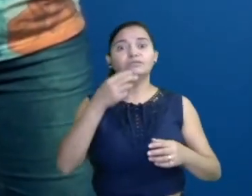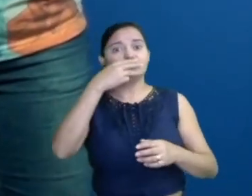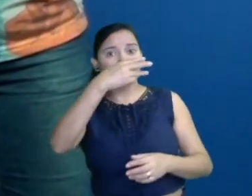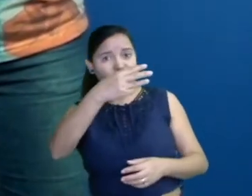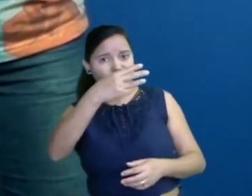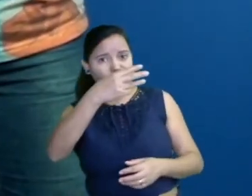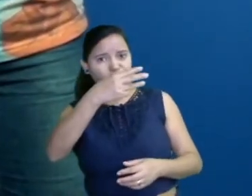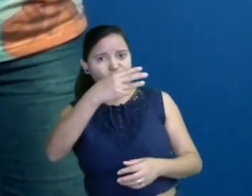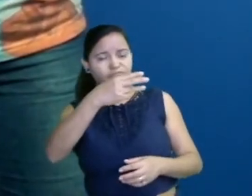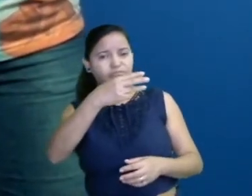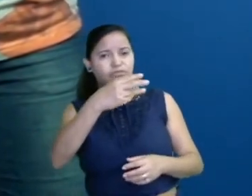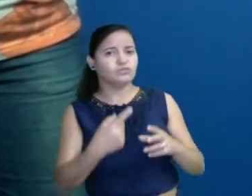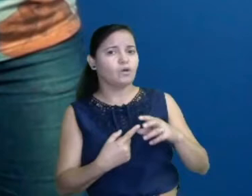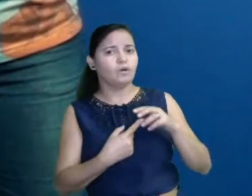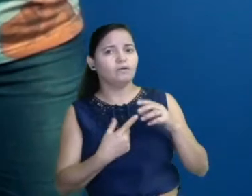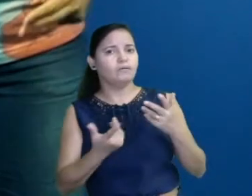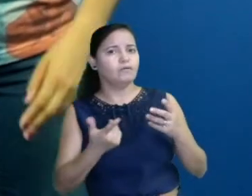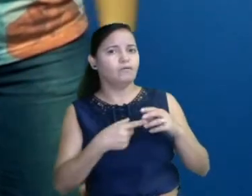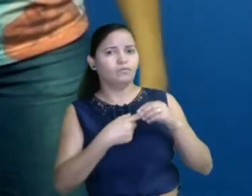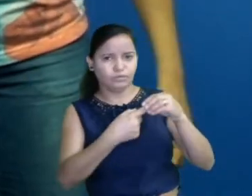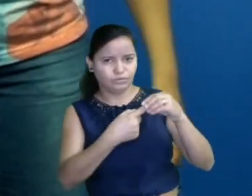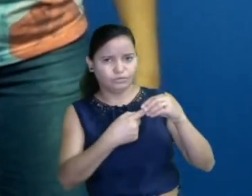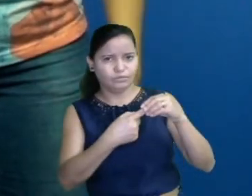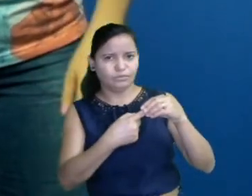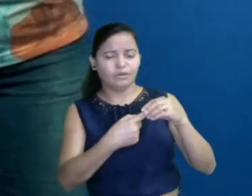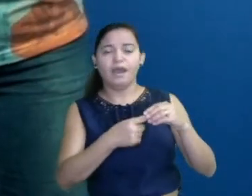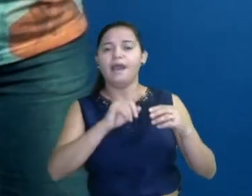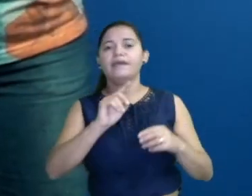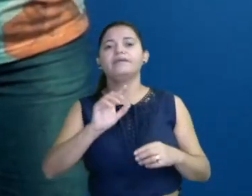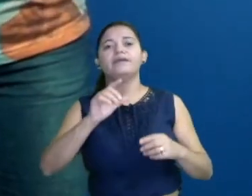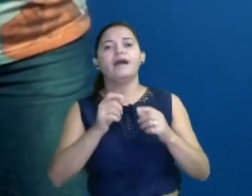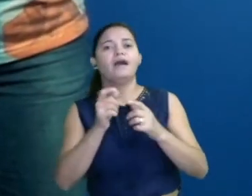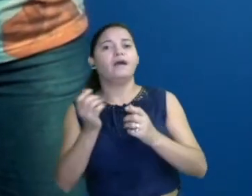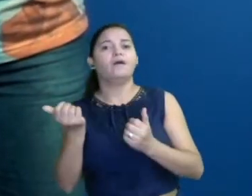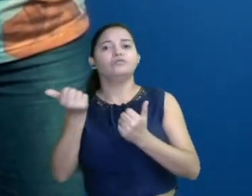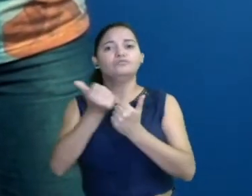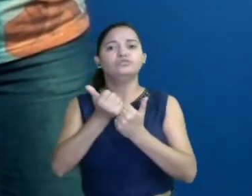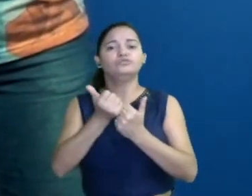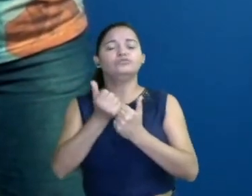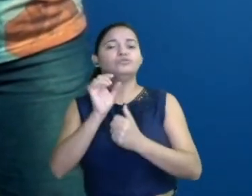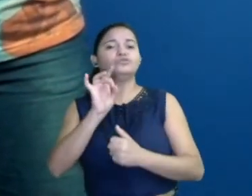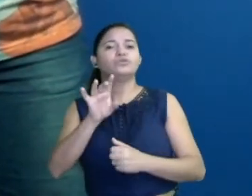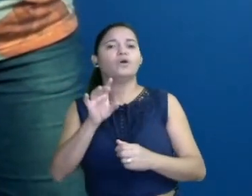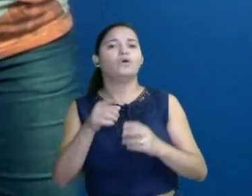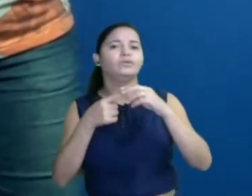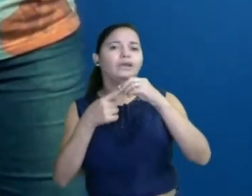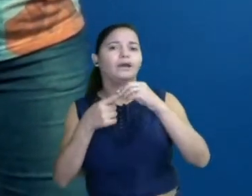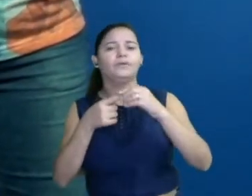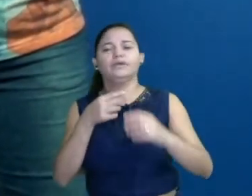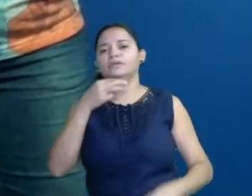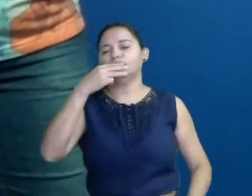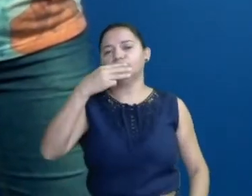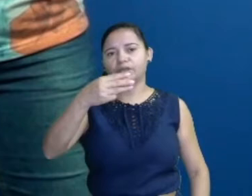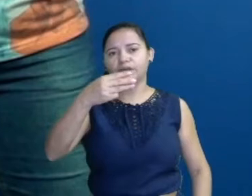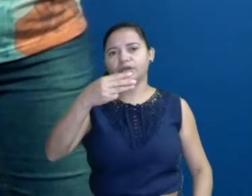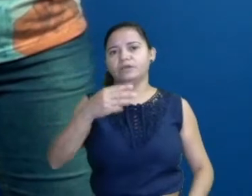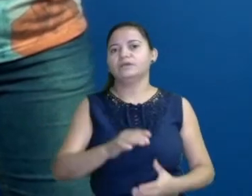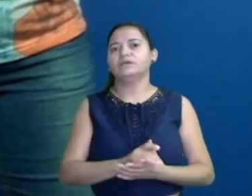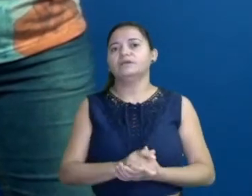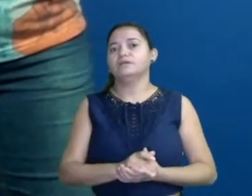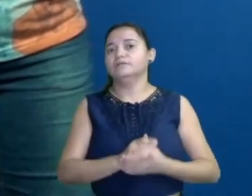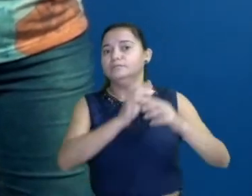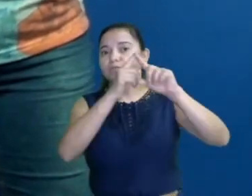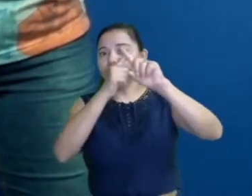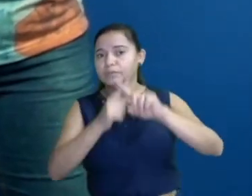dos fatores que iria aumentar lá no meu resultado só apenas um número três Então essa relação da multiplicação em que